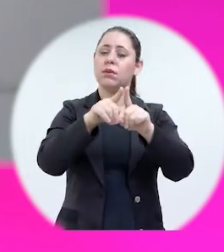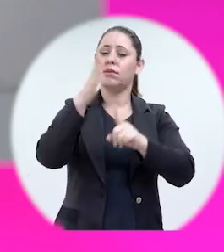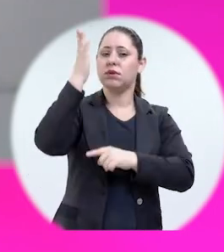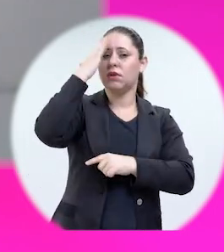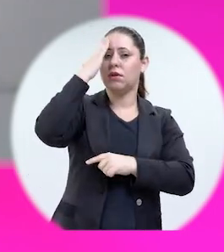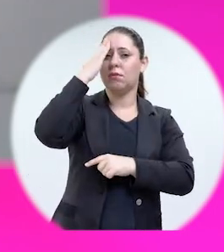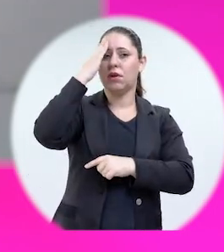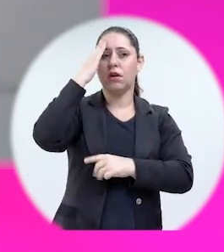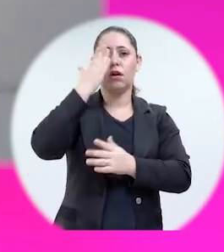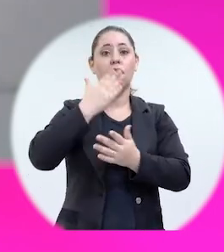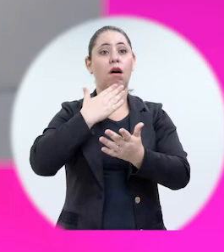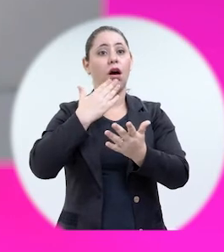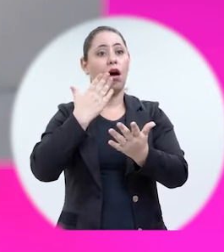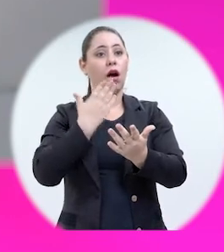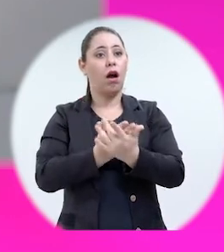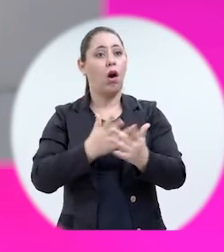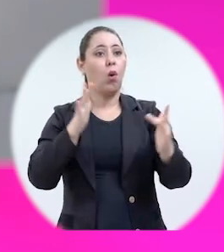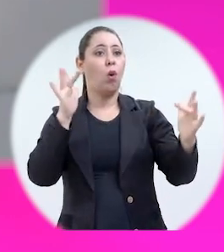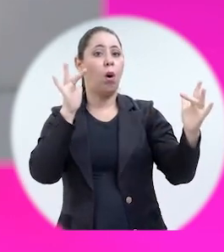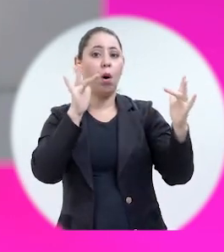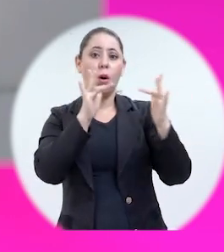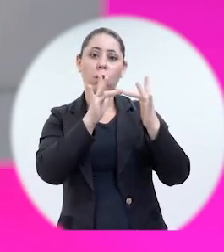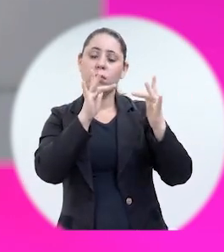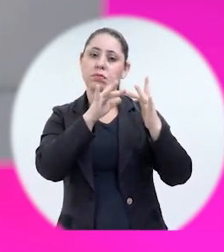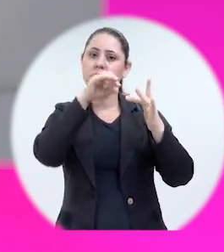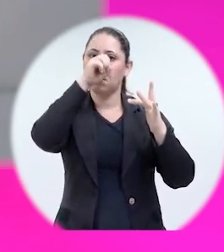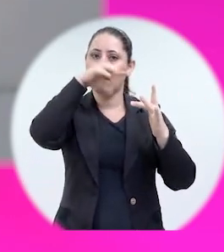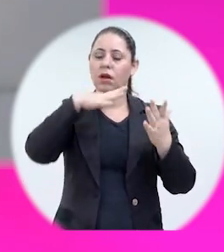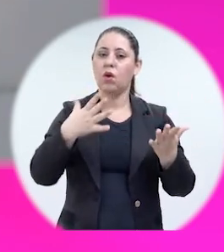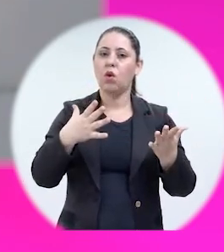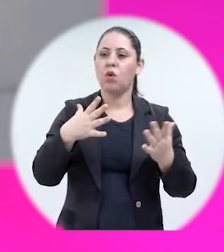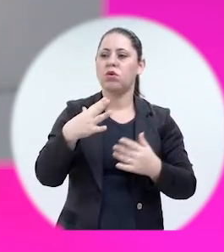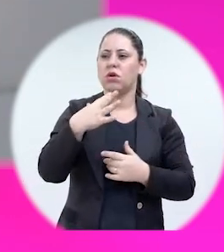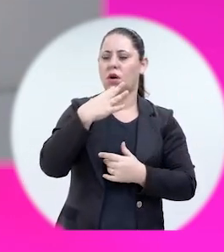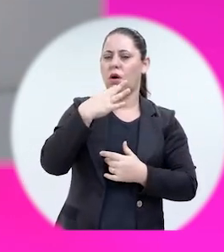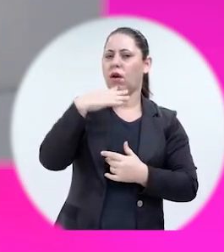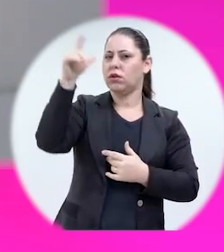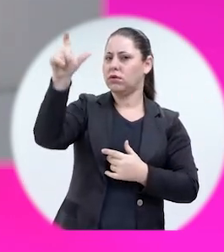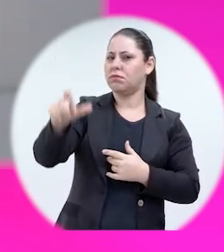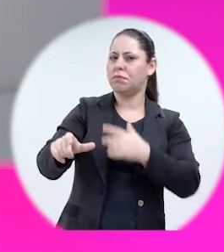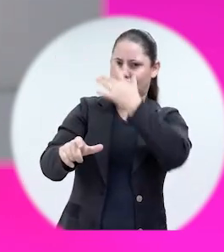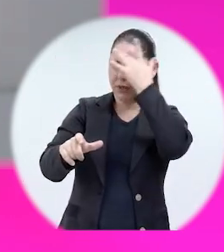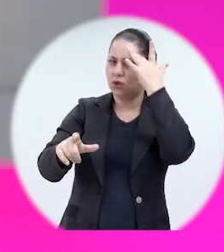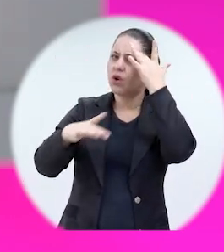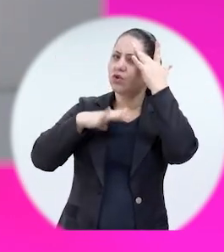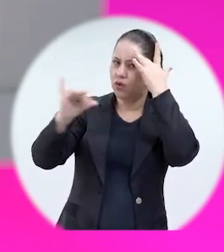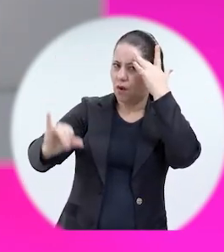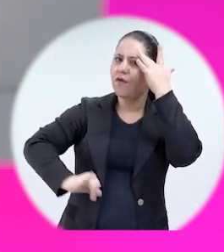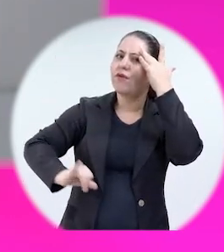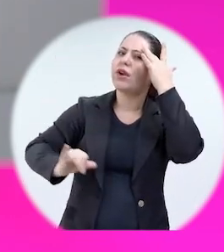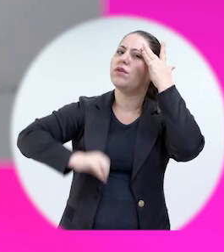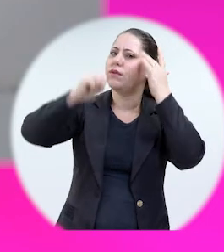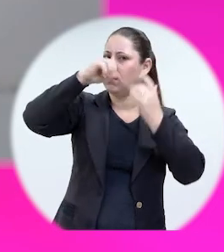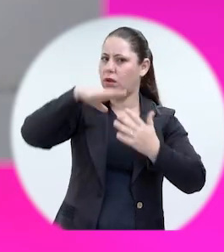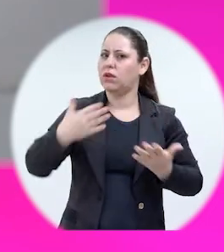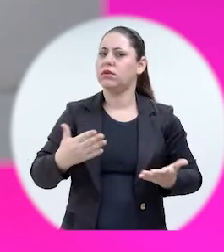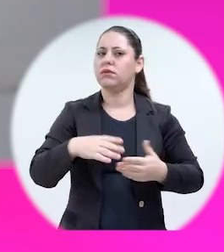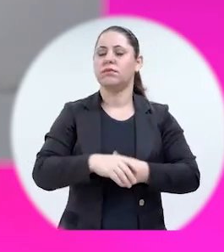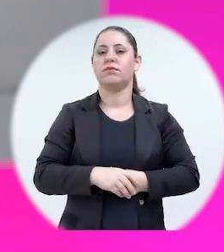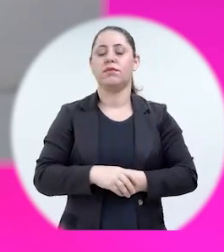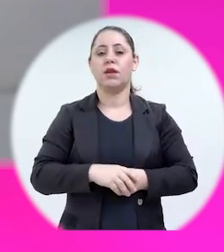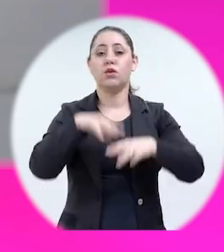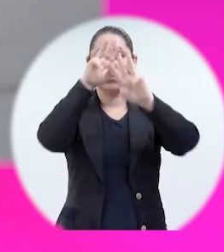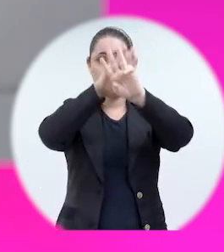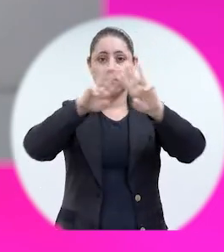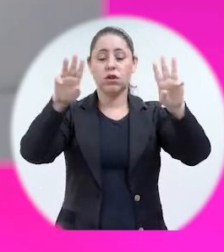até para saber, nossa, né, eu me enquadro nesse ciclo de violência, ou conheço alguém que está passando por essa